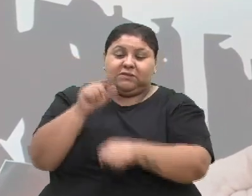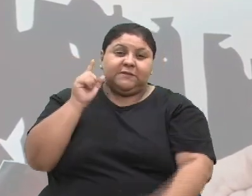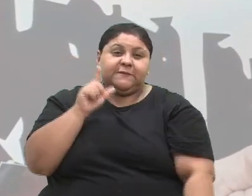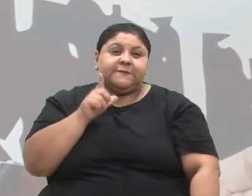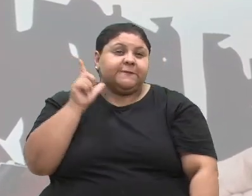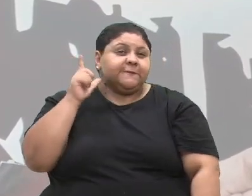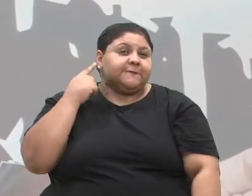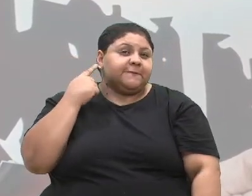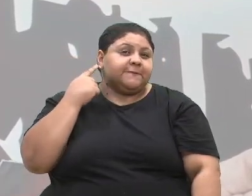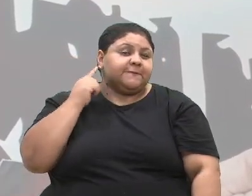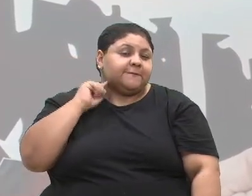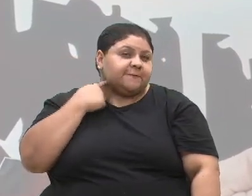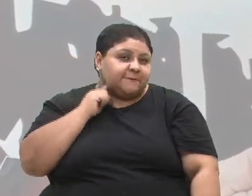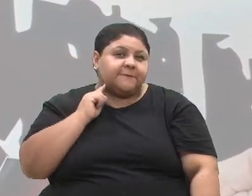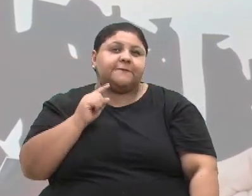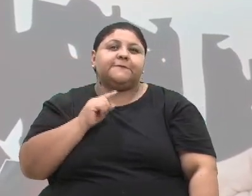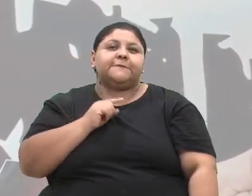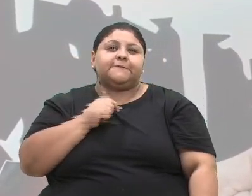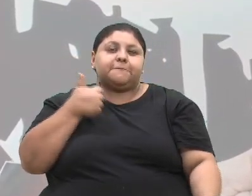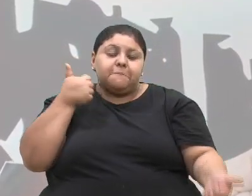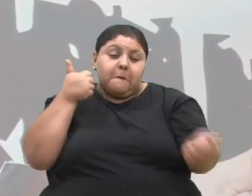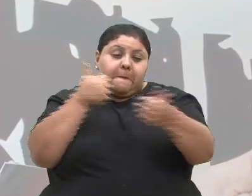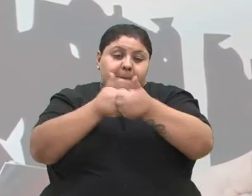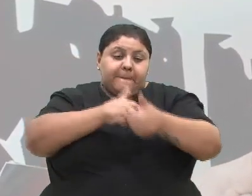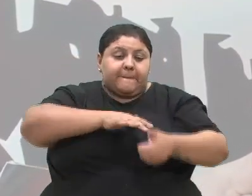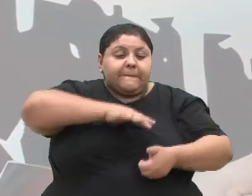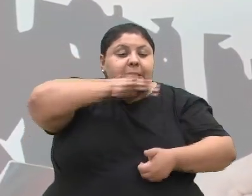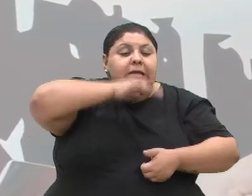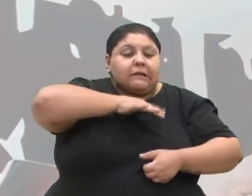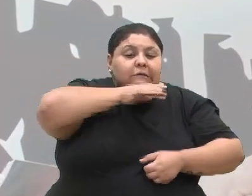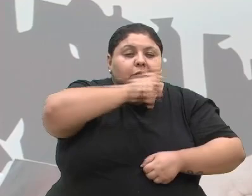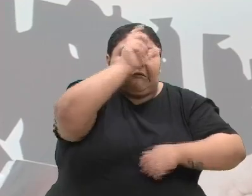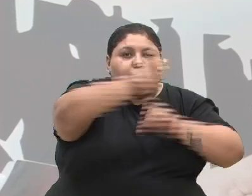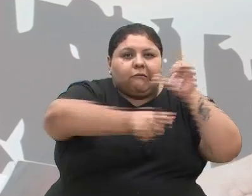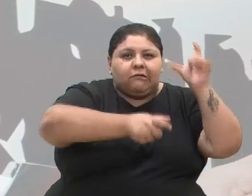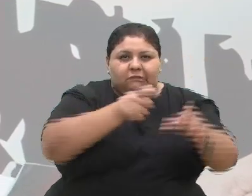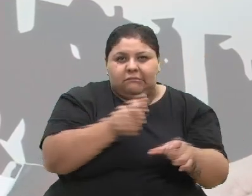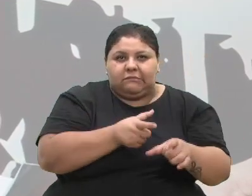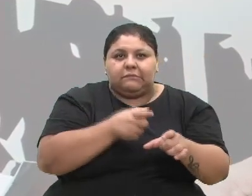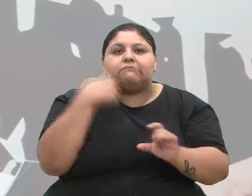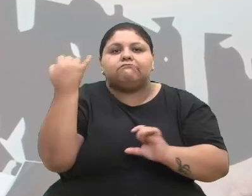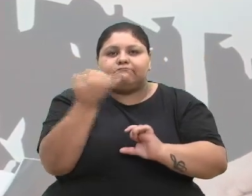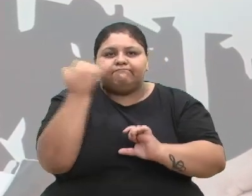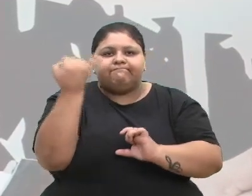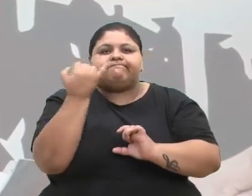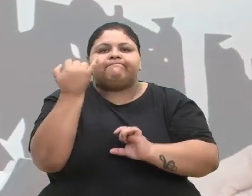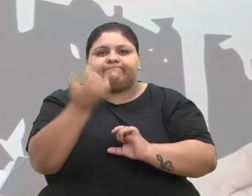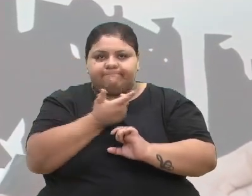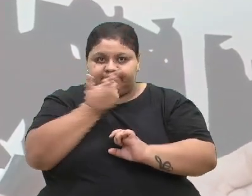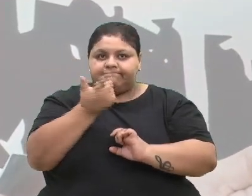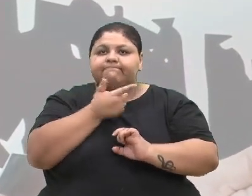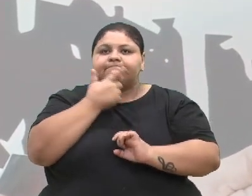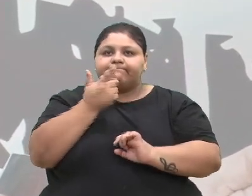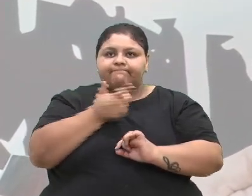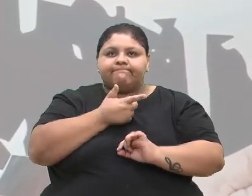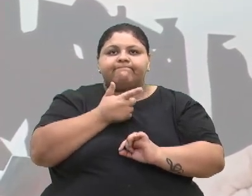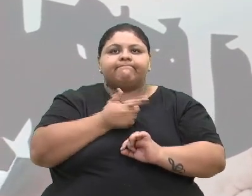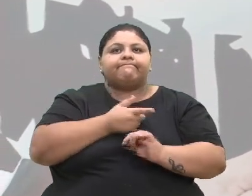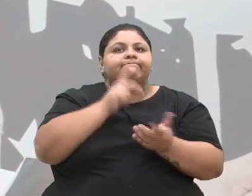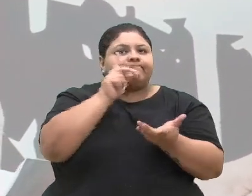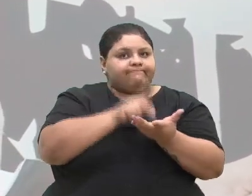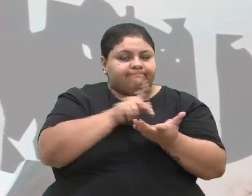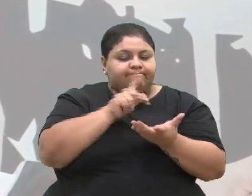também invadindo o terreno das pessoas. Então é importante a gente demonstrar que essa é uma realidade